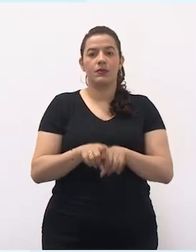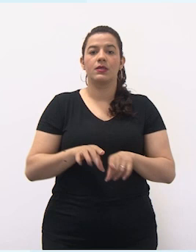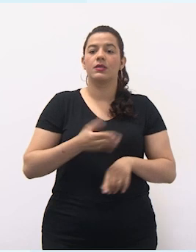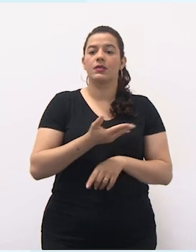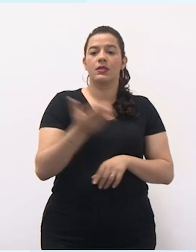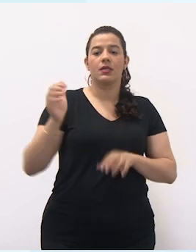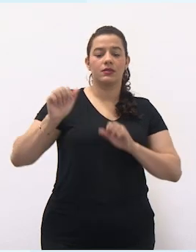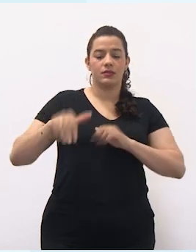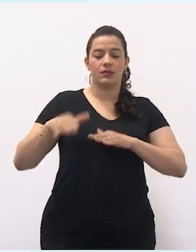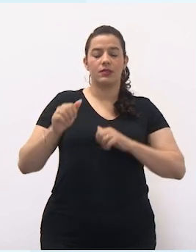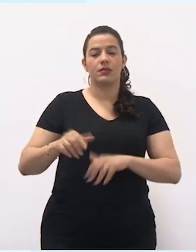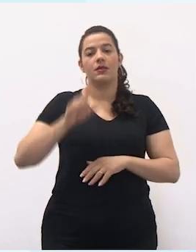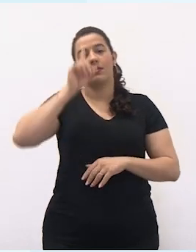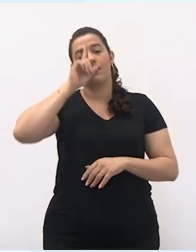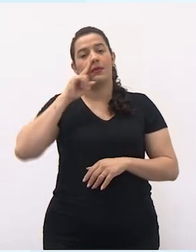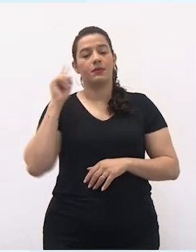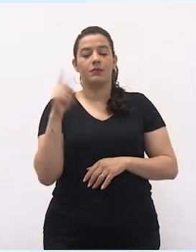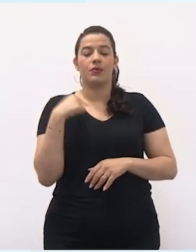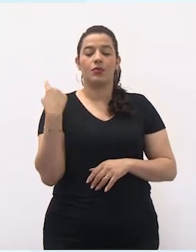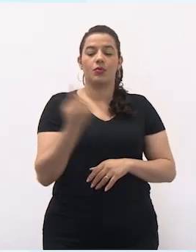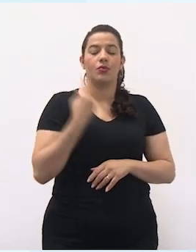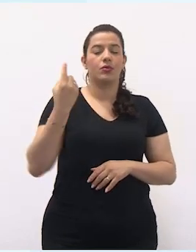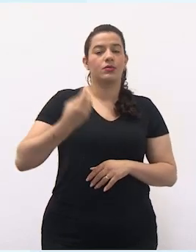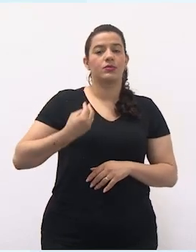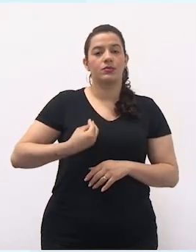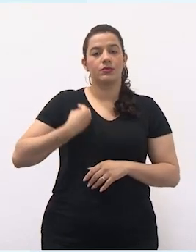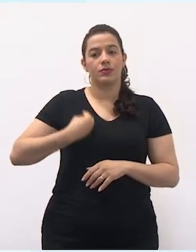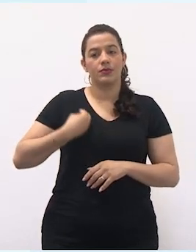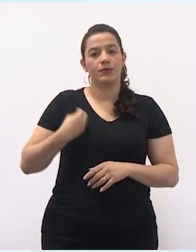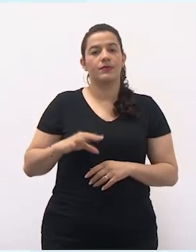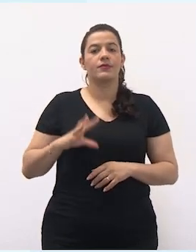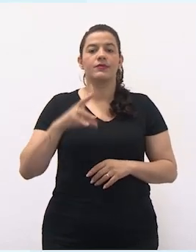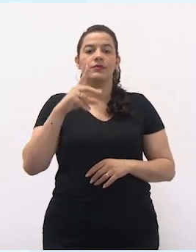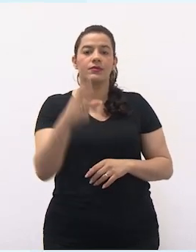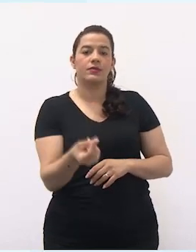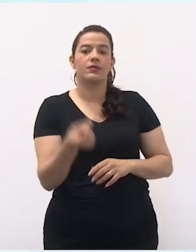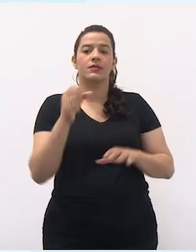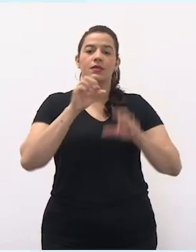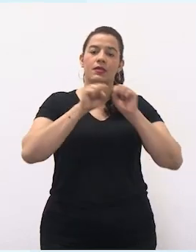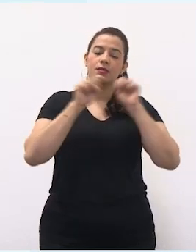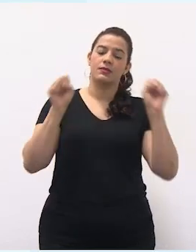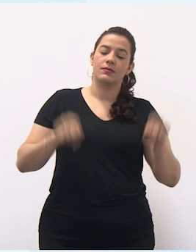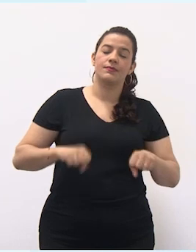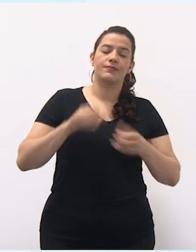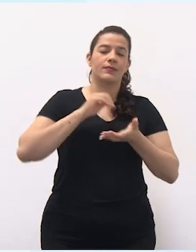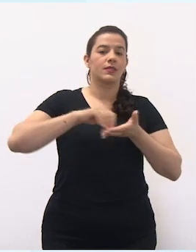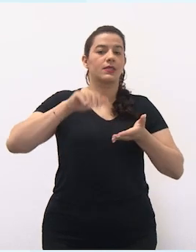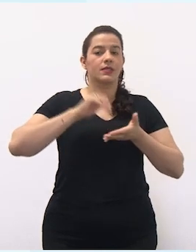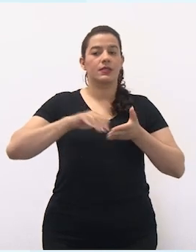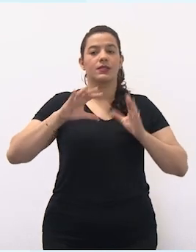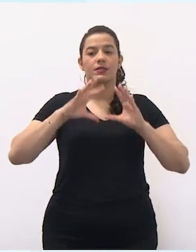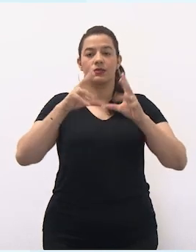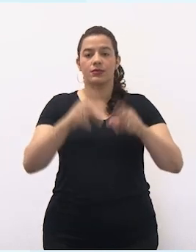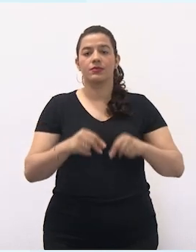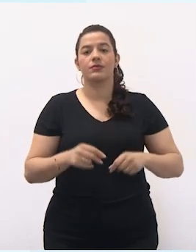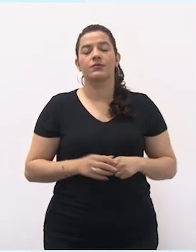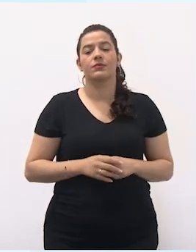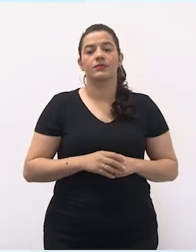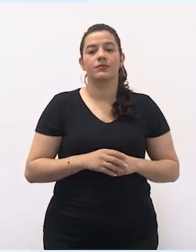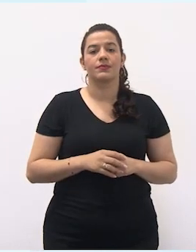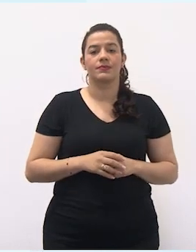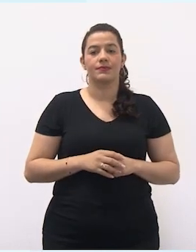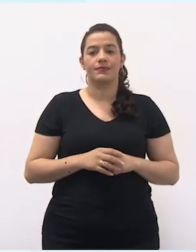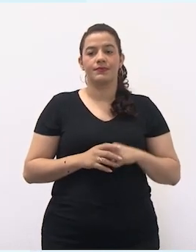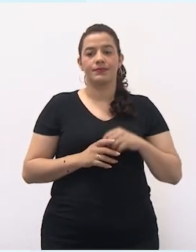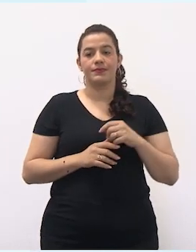Setembro Amarelo para a gente no Conviva, com os nossos parceiros e na secretaria enquanto instituição. Agora sim pode passar o slide.